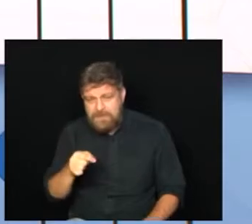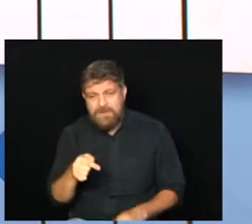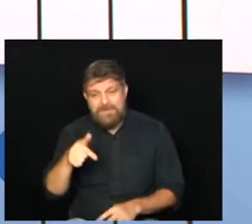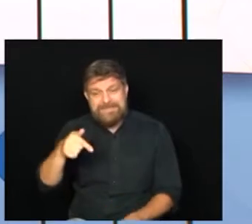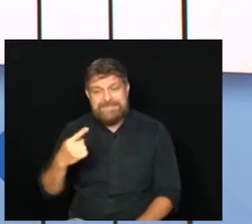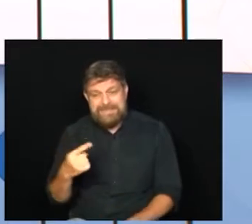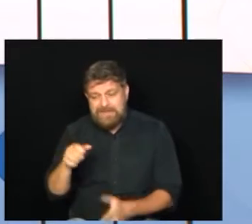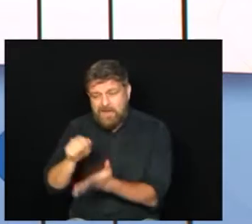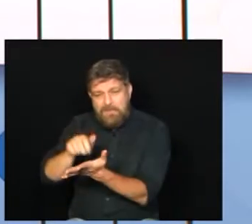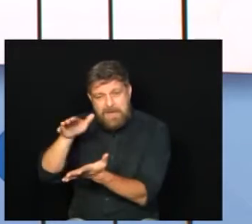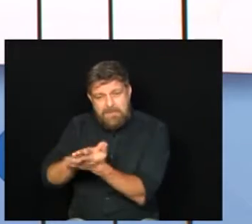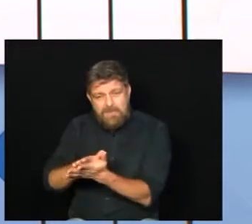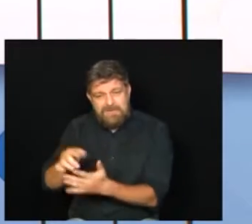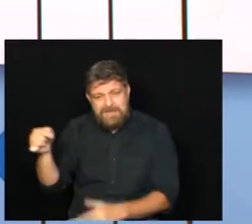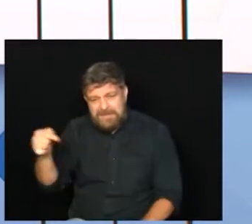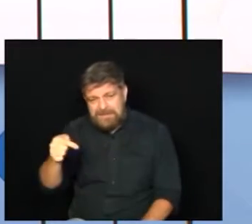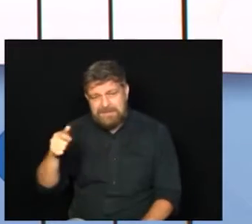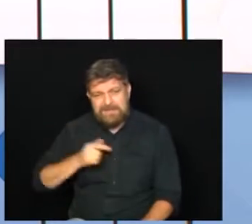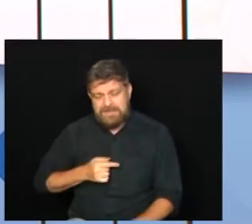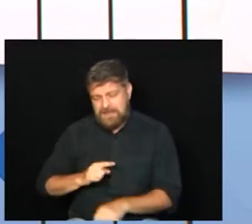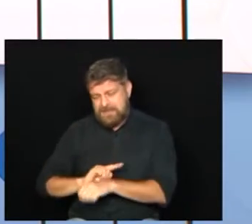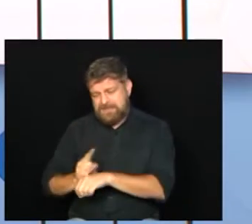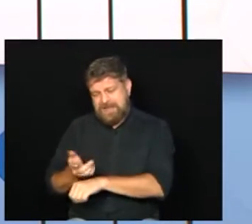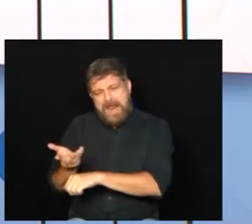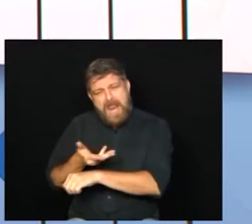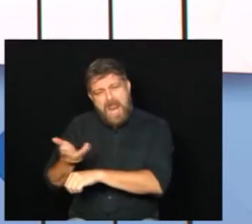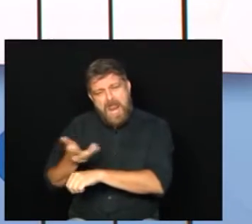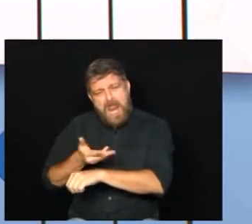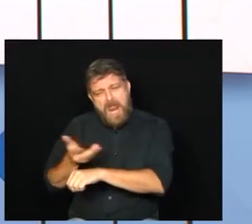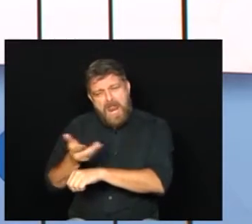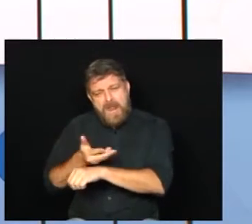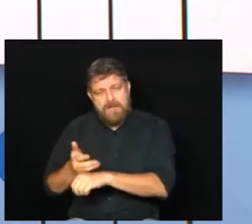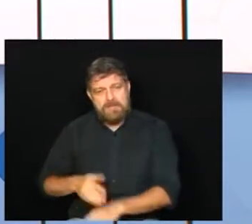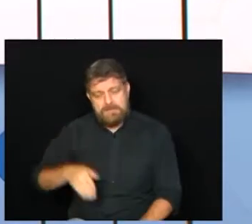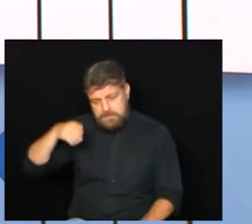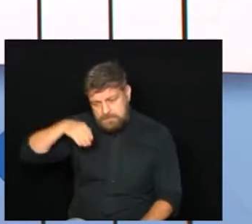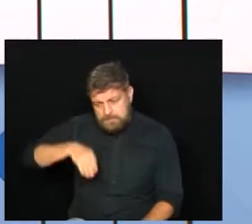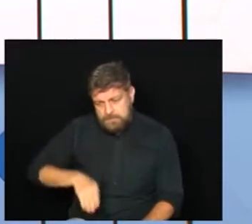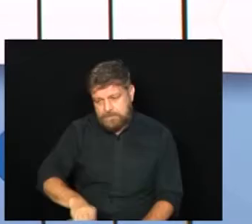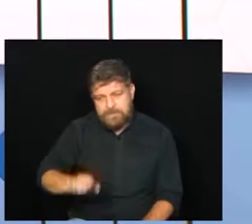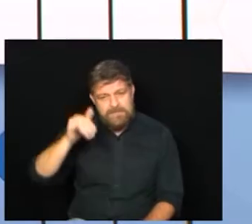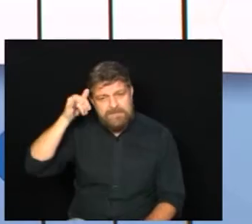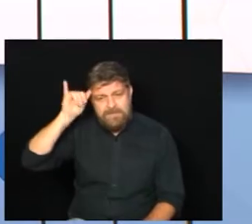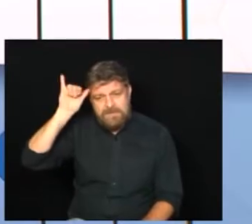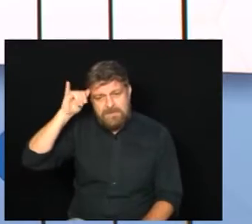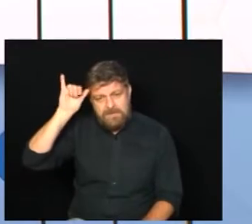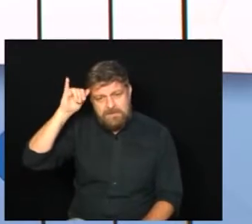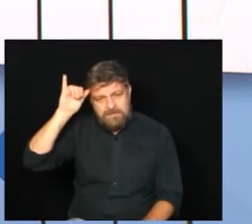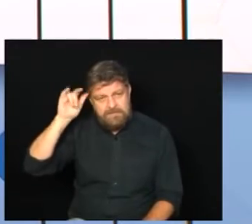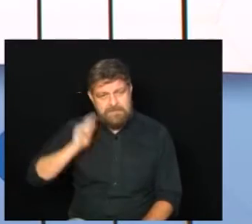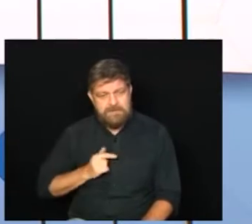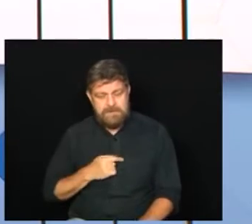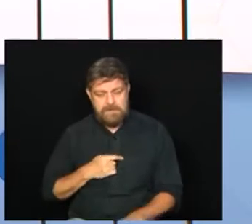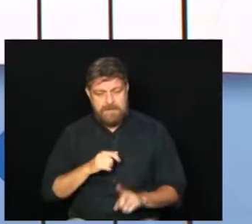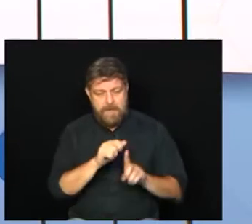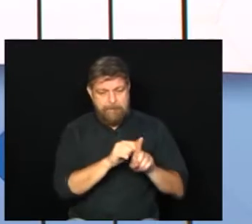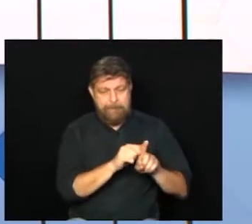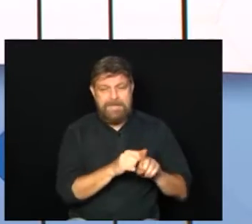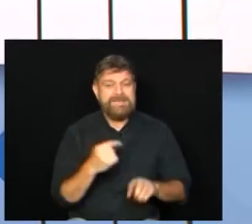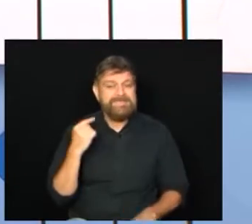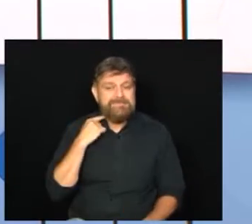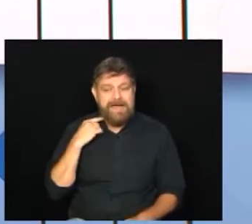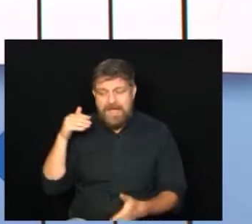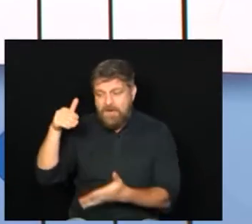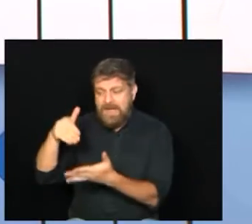124.071 multas aplicadas por excesso de velocidade na Avenida João Boy do Lope entre maio e dezembro